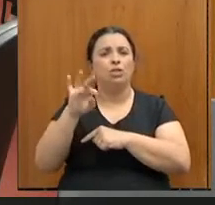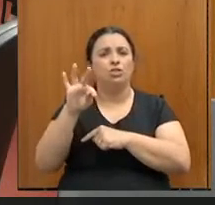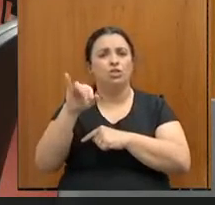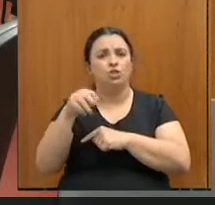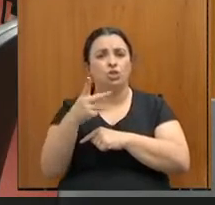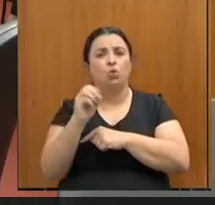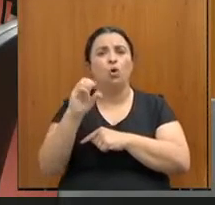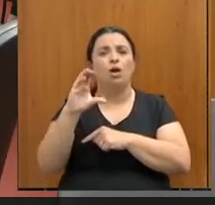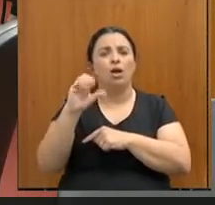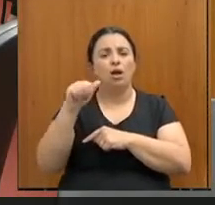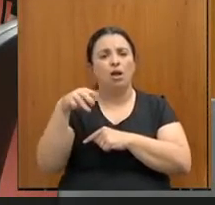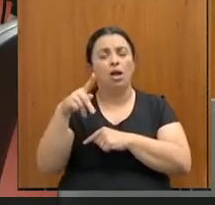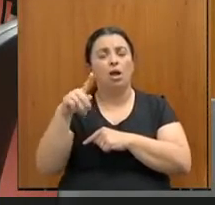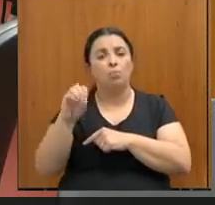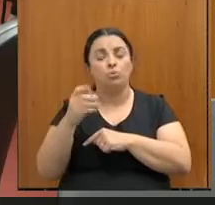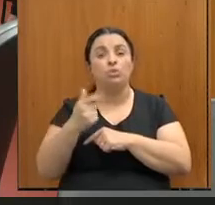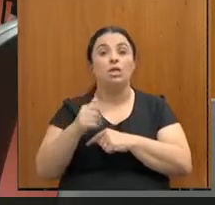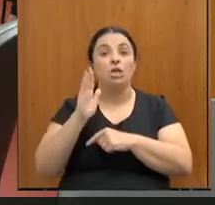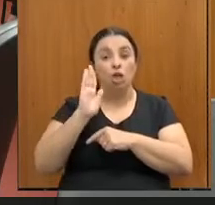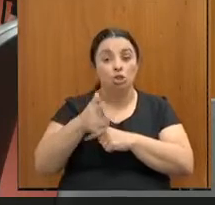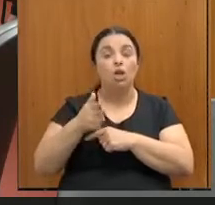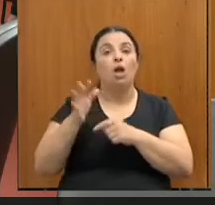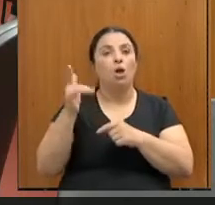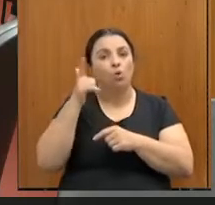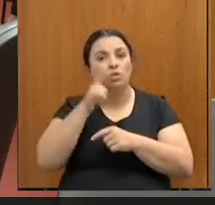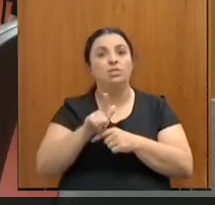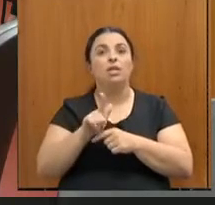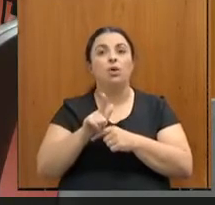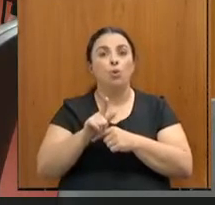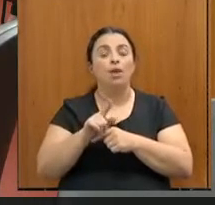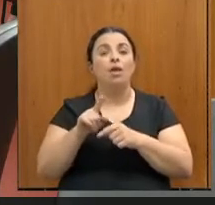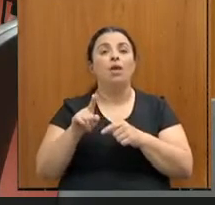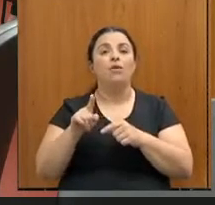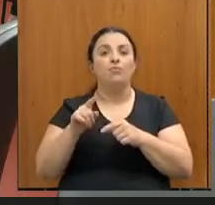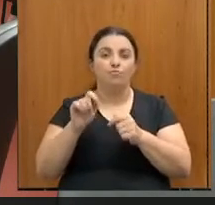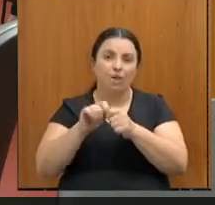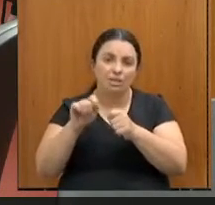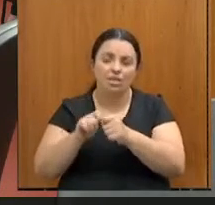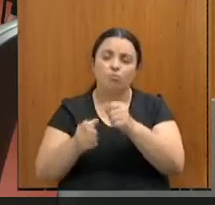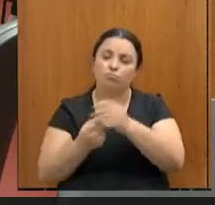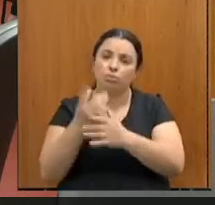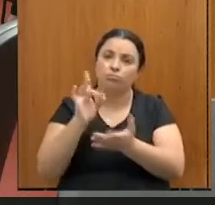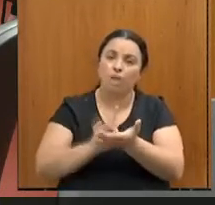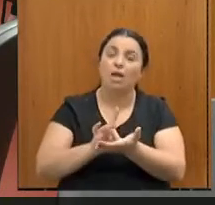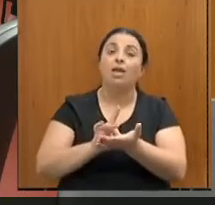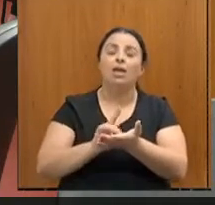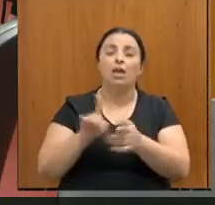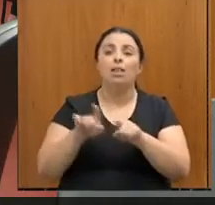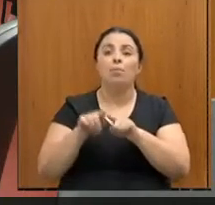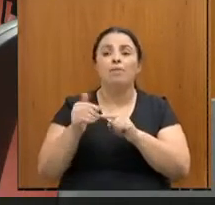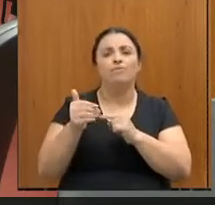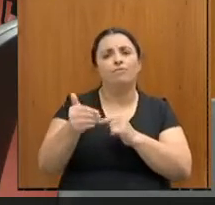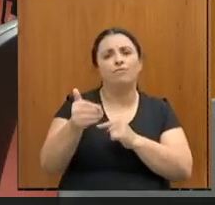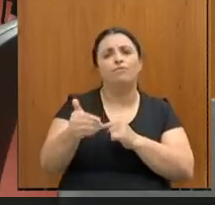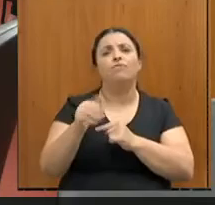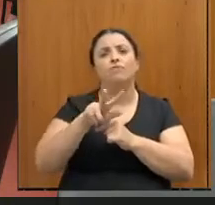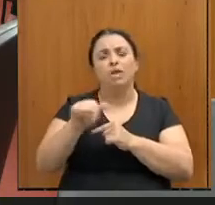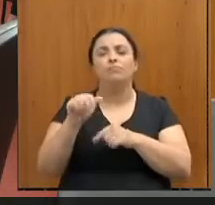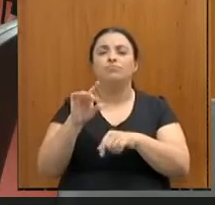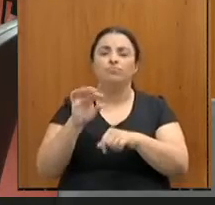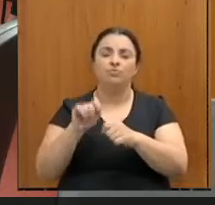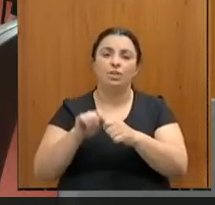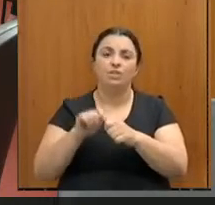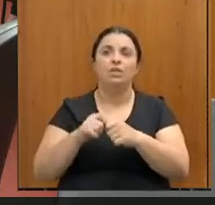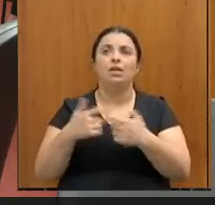viria a ser implementado um centímetro conseguimos lá também o empenho aí de alguns meses investimento como na cidade de